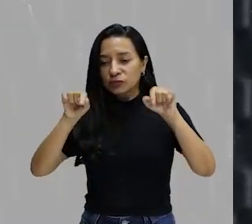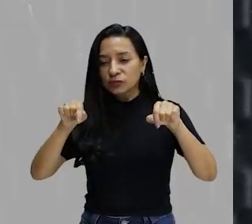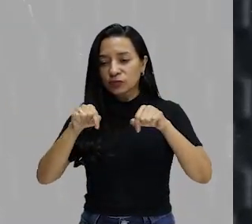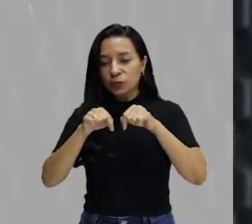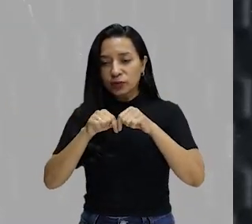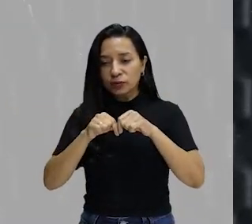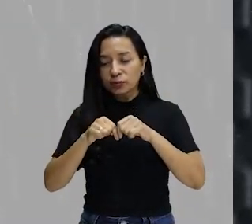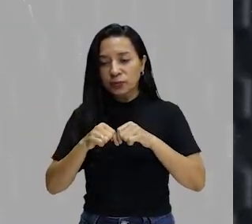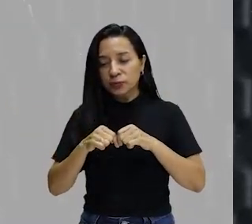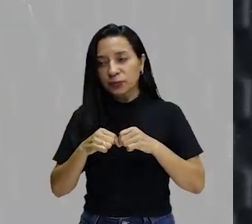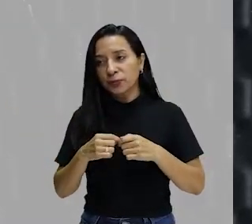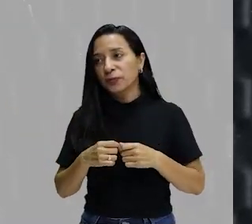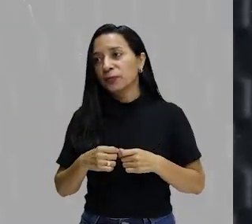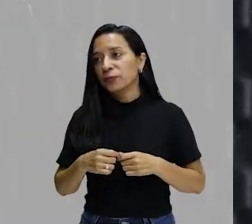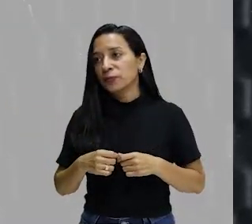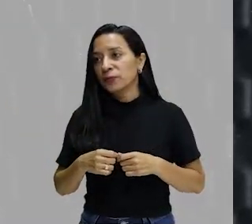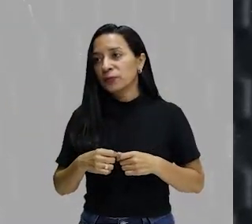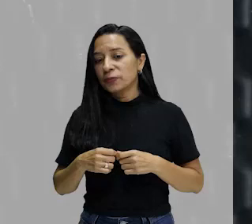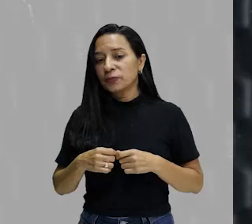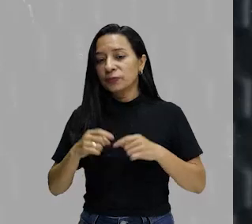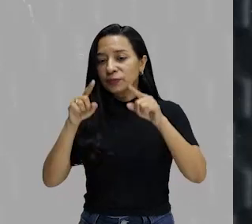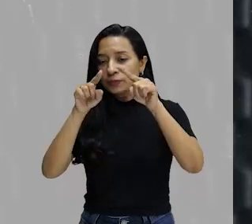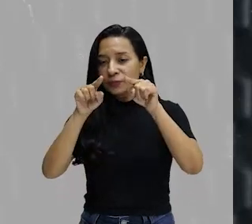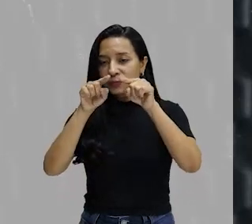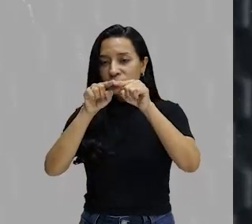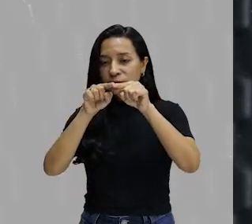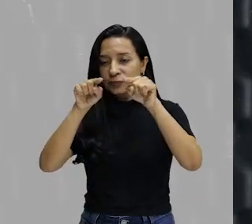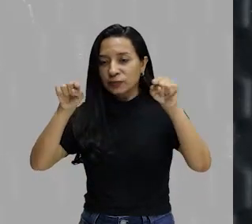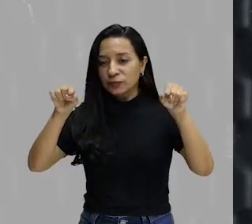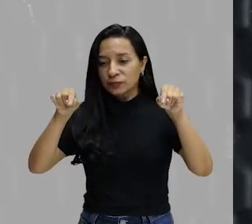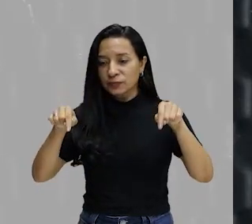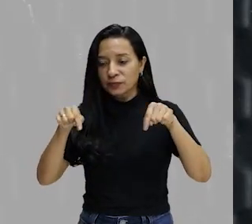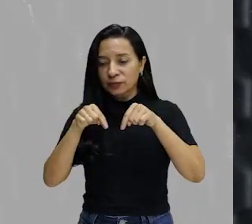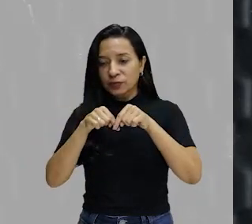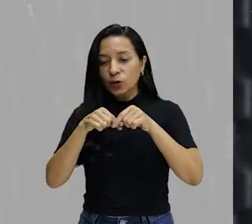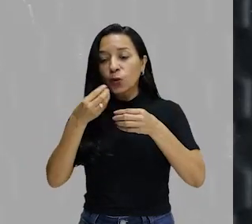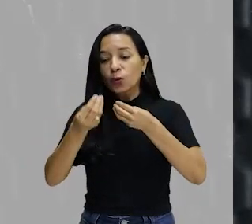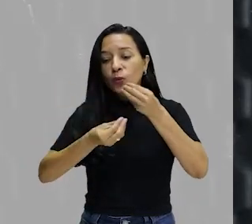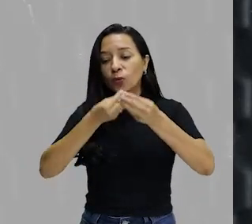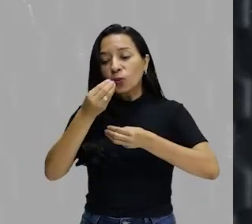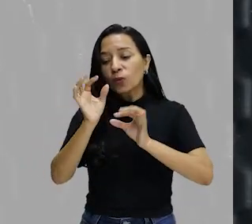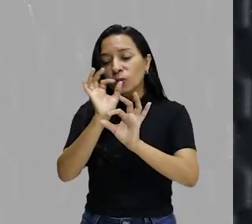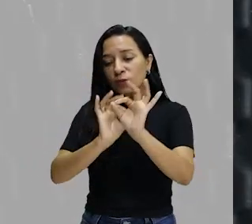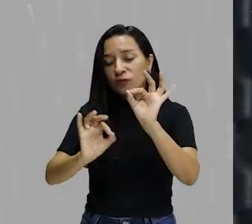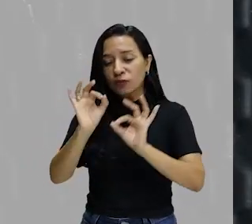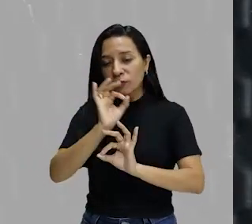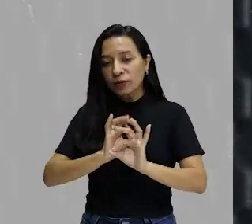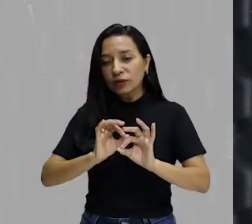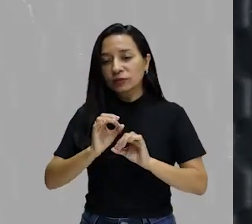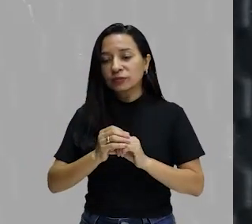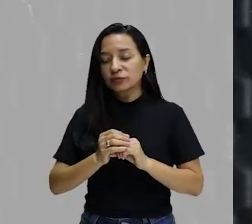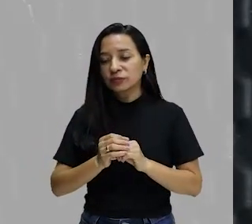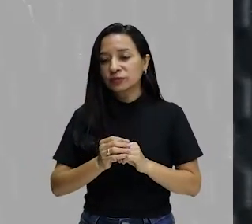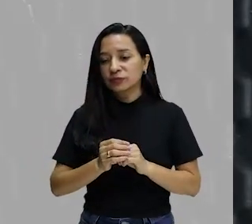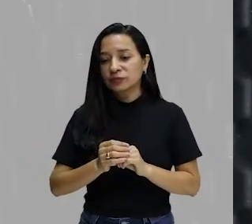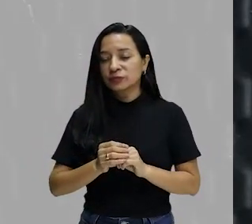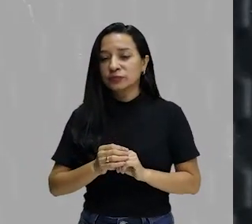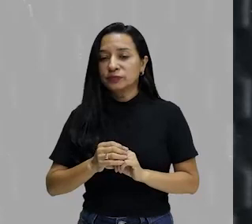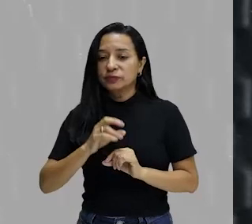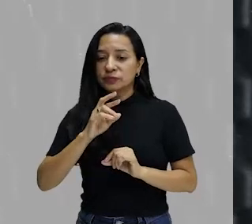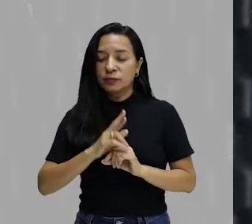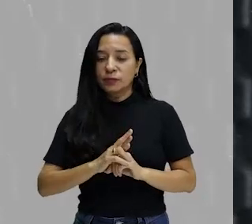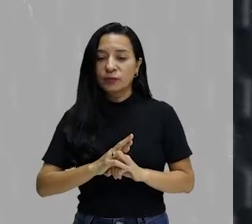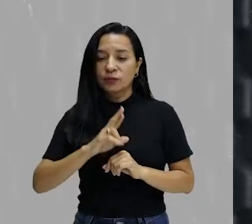Punnett. Então, aqui, ó. Como foi que esse primeiro indivíduo foi formado? Ele é o resultado do cruzamento,